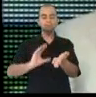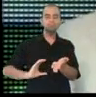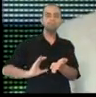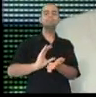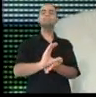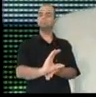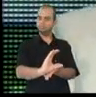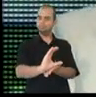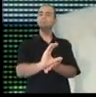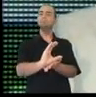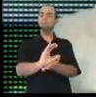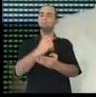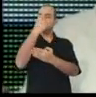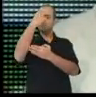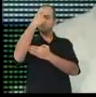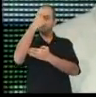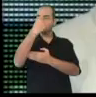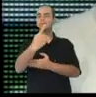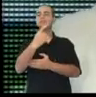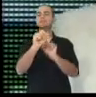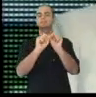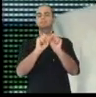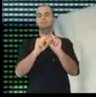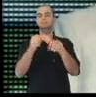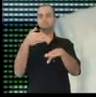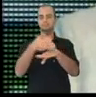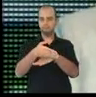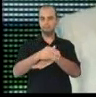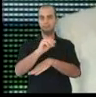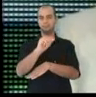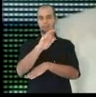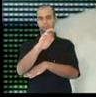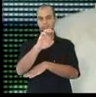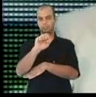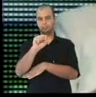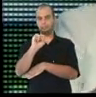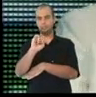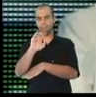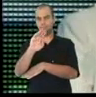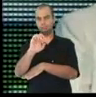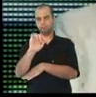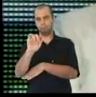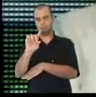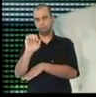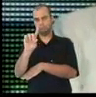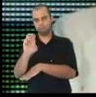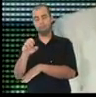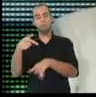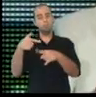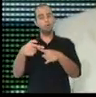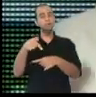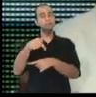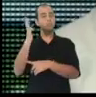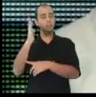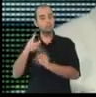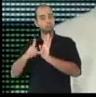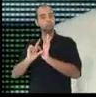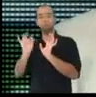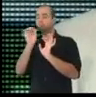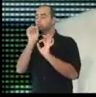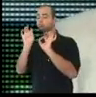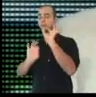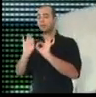que se refere à acessibilidade, porque o Brasil não estava ainda preparado para dar isso